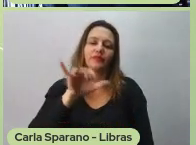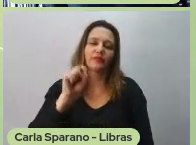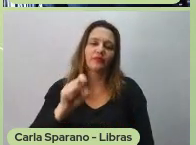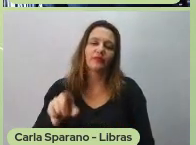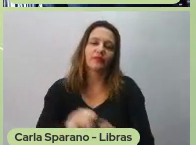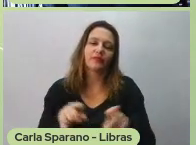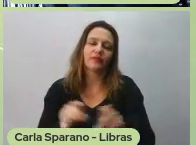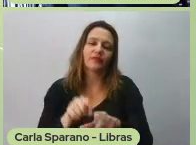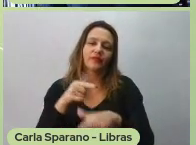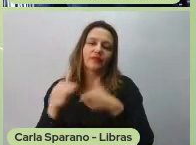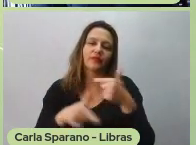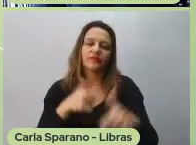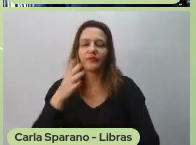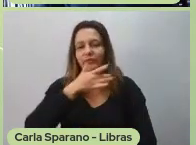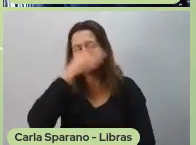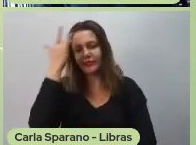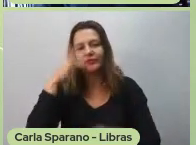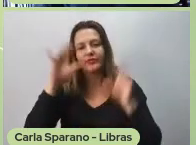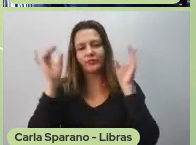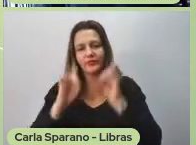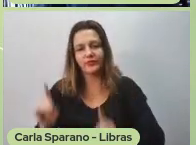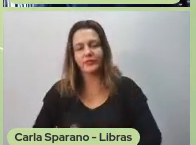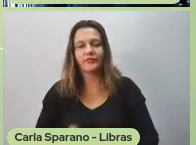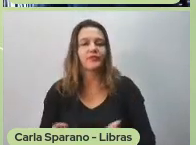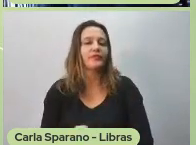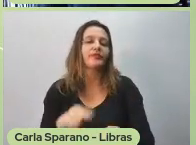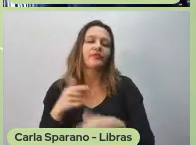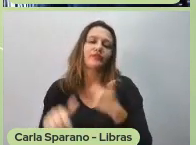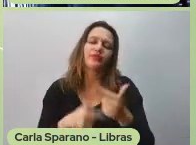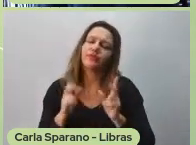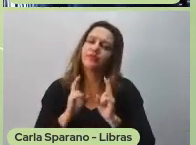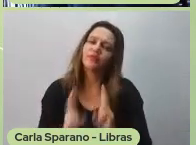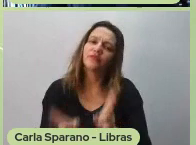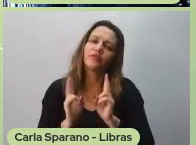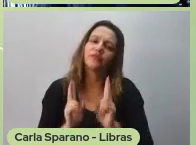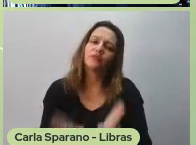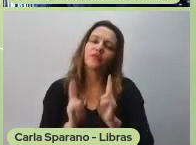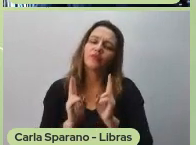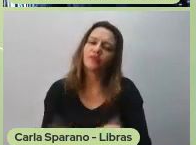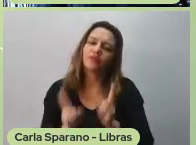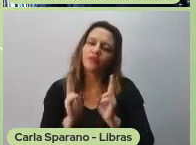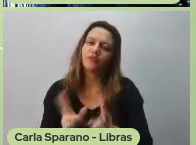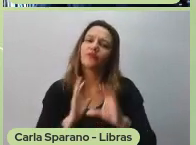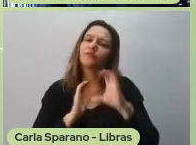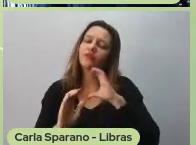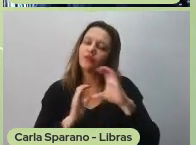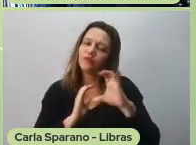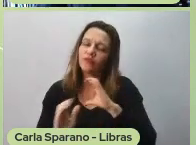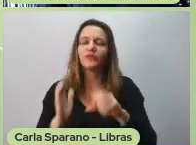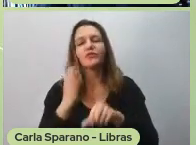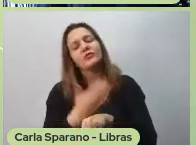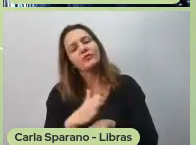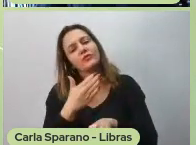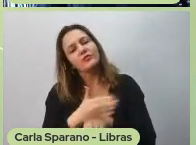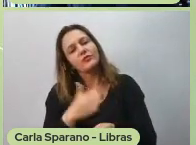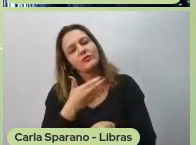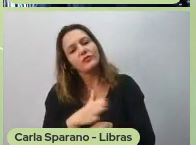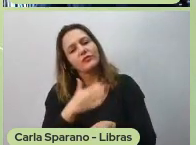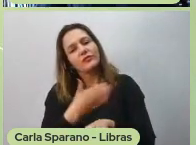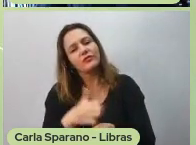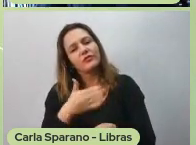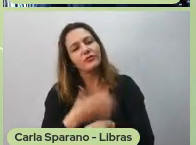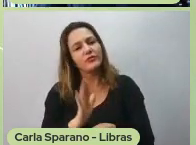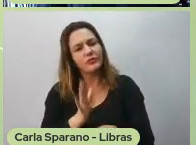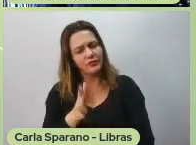atua na pessoa com deficiência. A gente tem um trabalho contínuo de comunicação, treinamento, como eu comentei